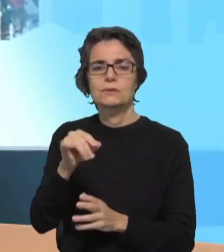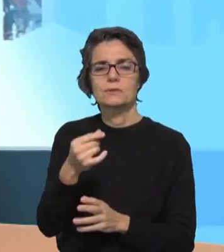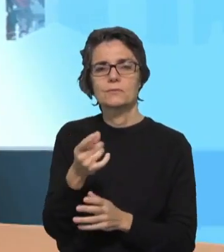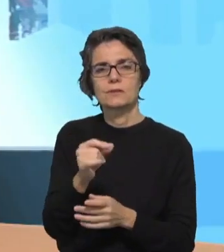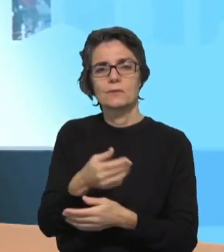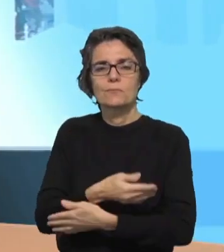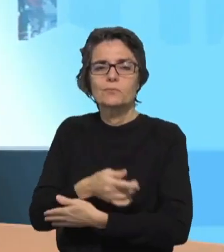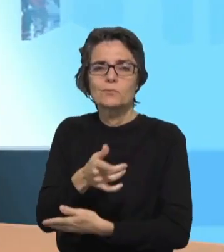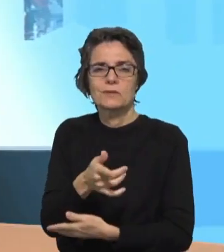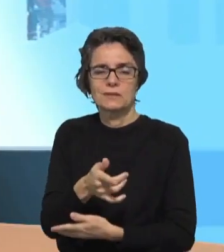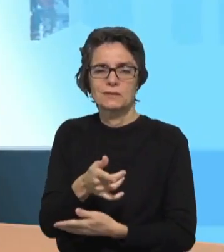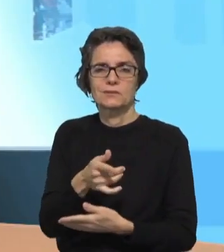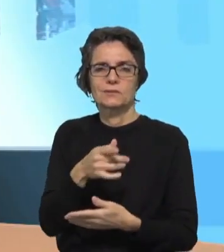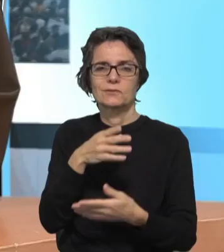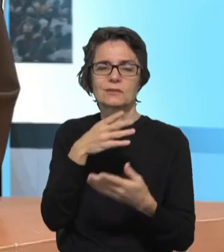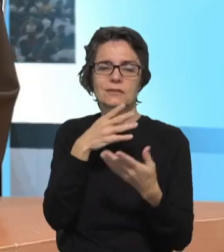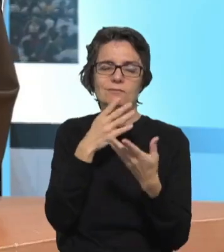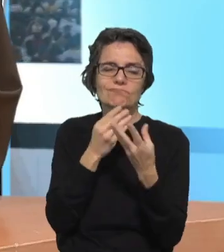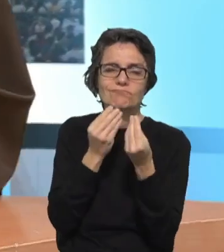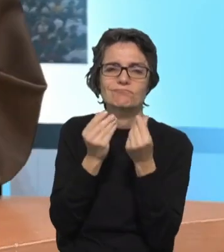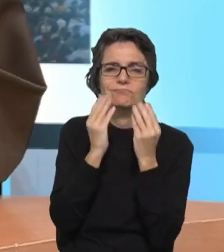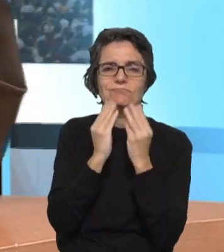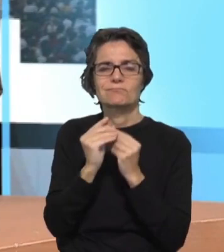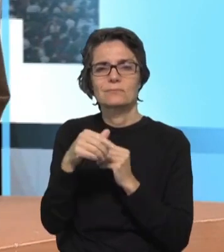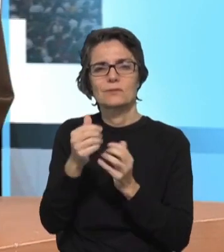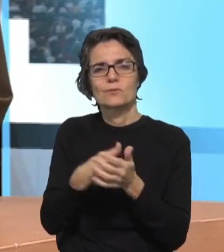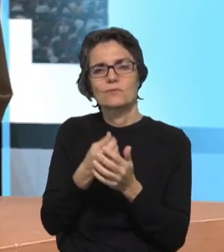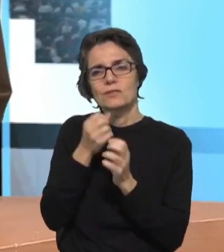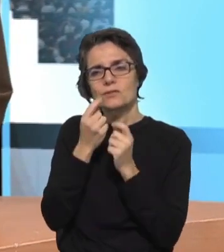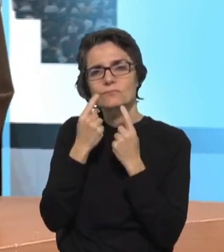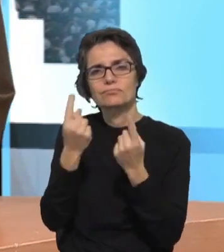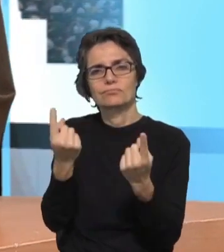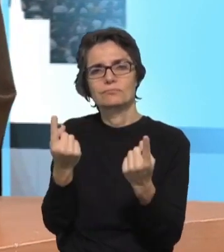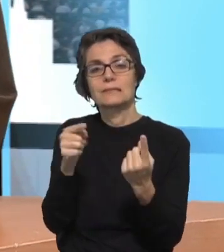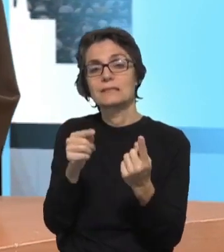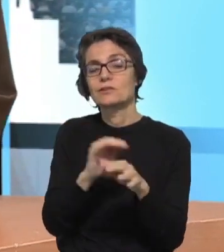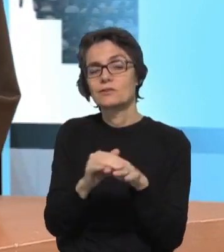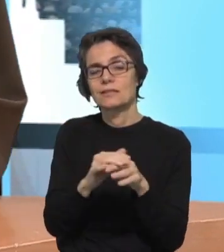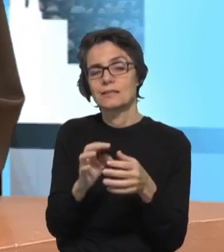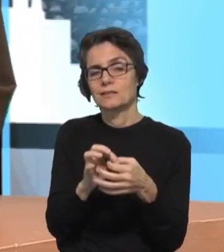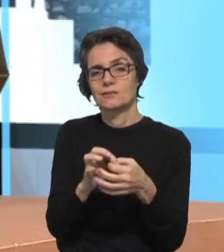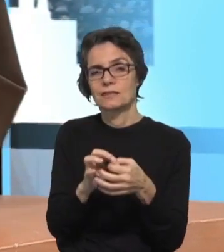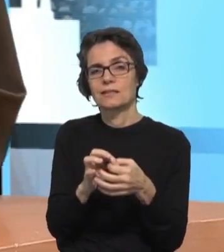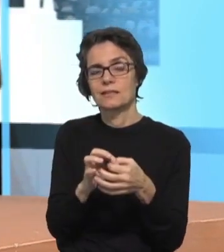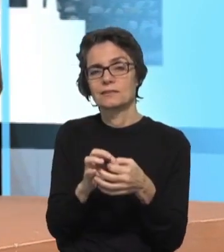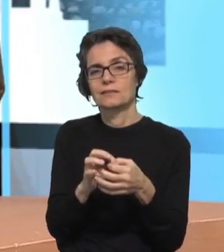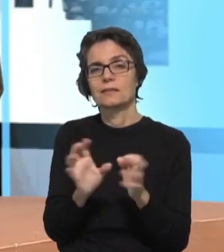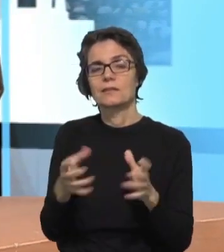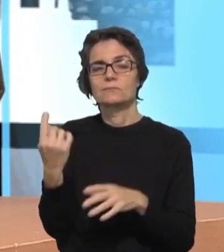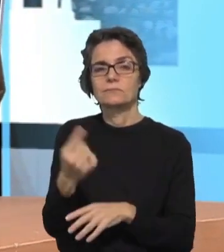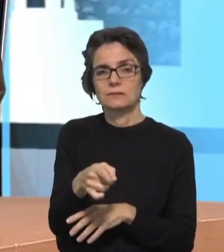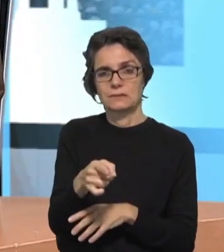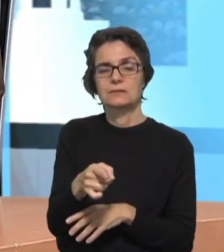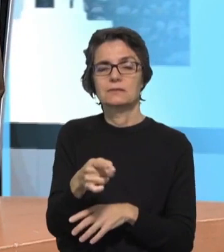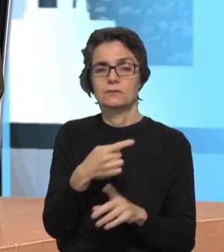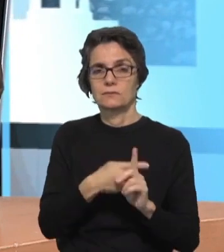dele proclamar o Evangelho e fazer homilia. Tudo isto é afeto. E o Papa Francisco pede-nos, e a Ordem Franciscana, os 4 ministros